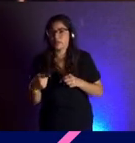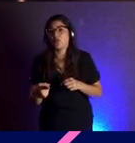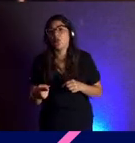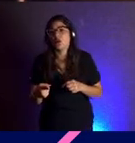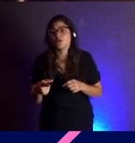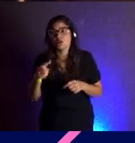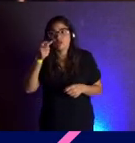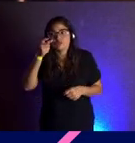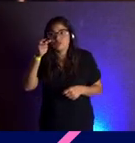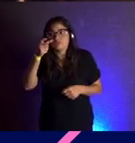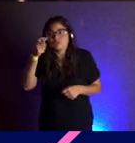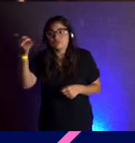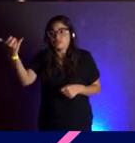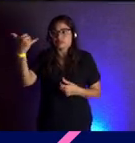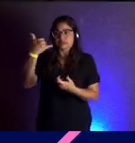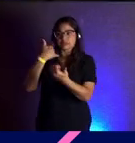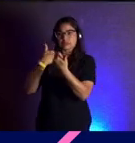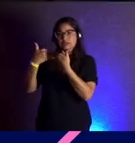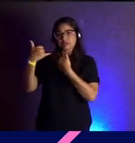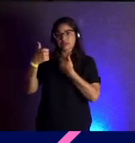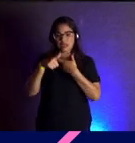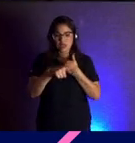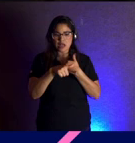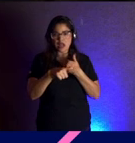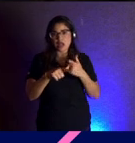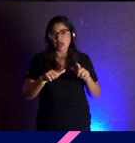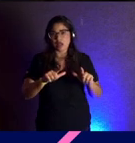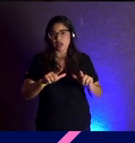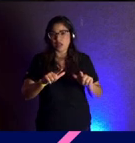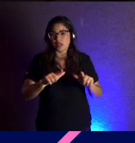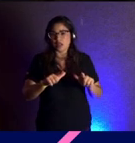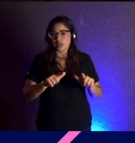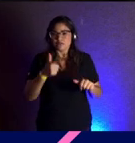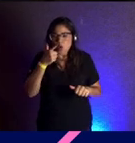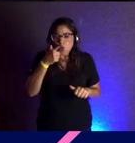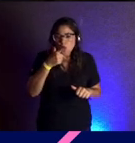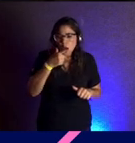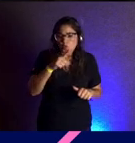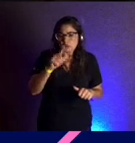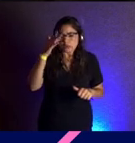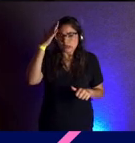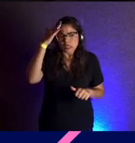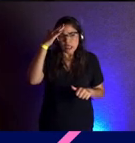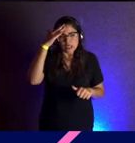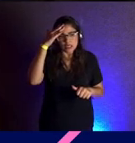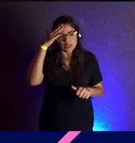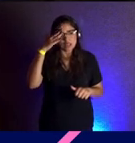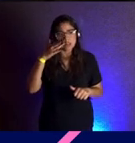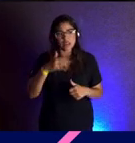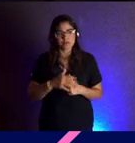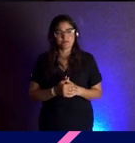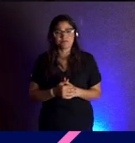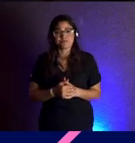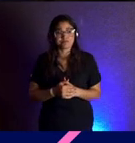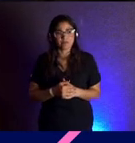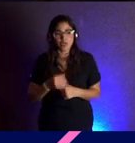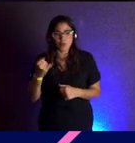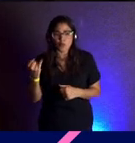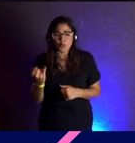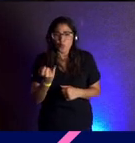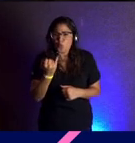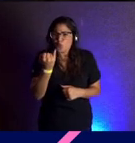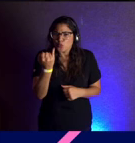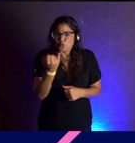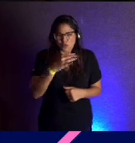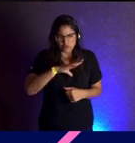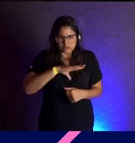esse alerta chegar, ela tomar uma atitude, né? Então, isso é super importante. A